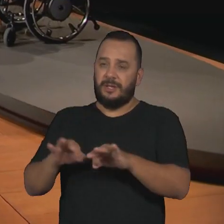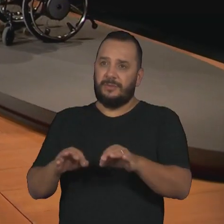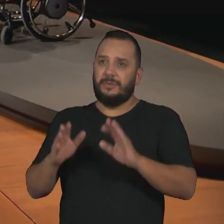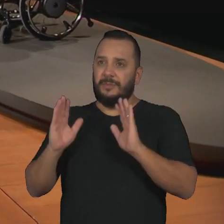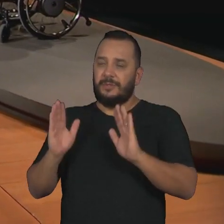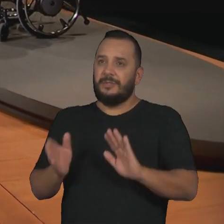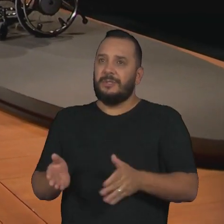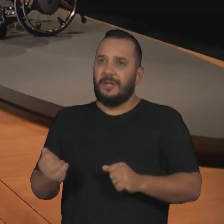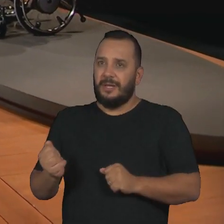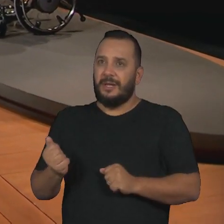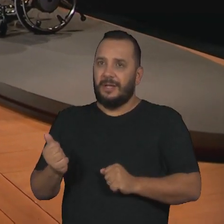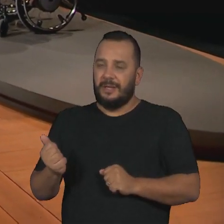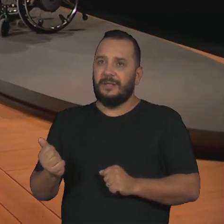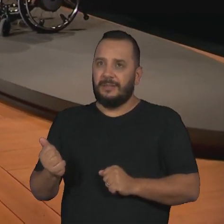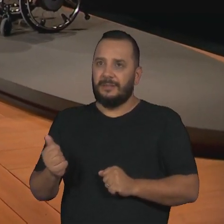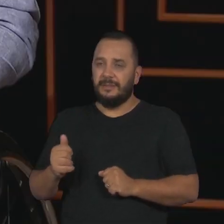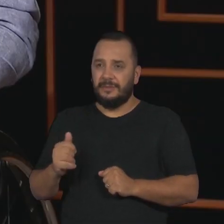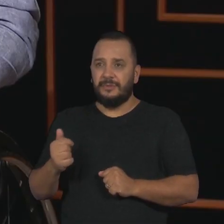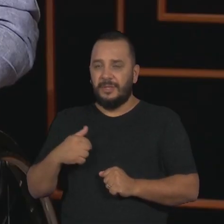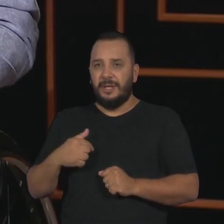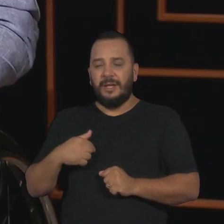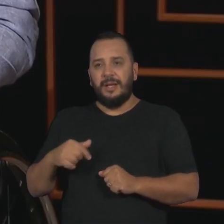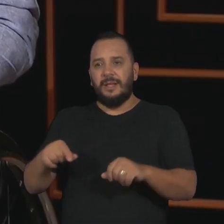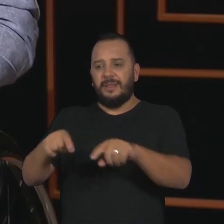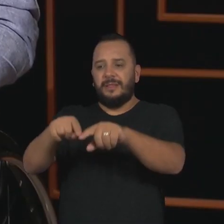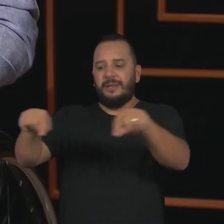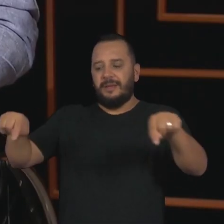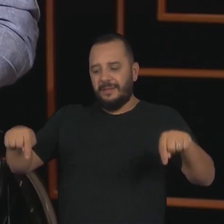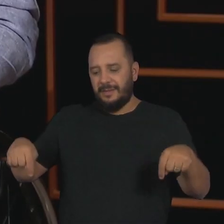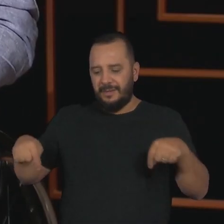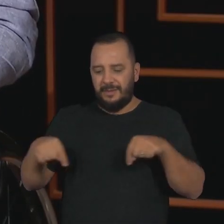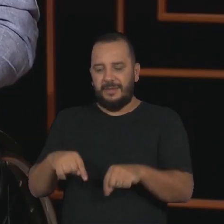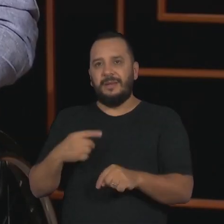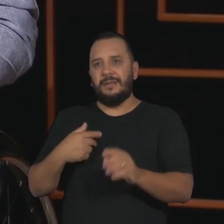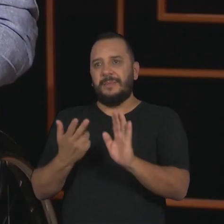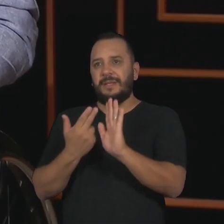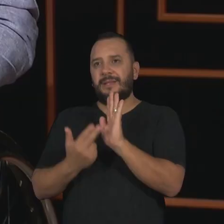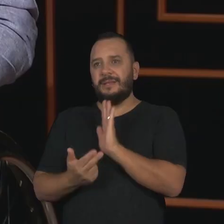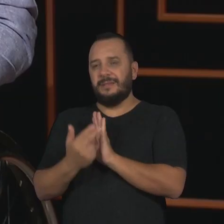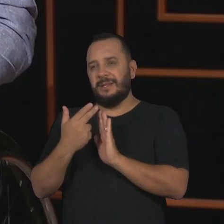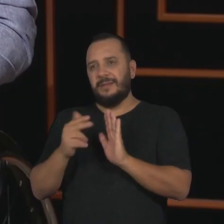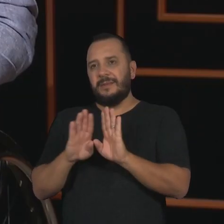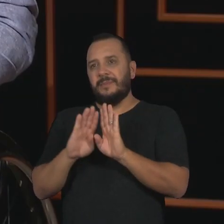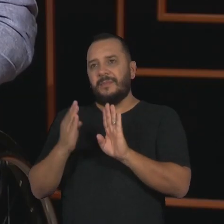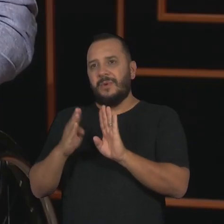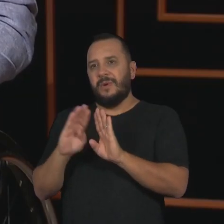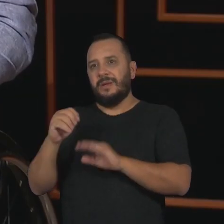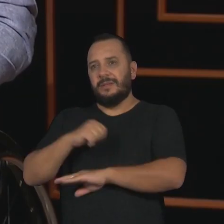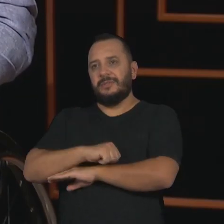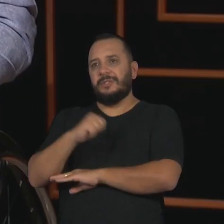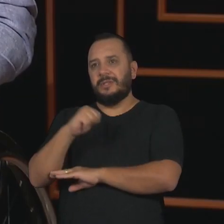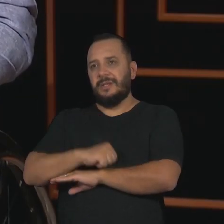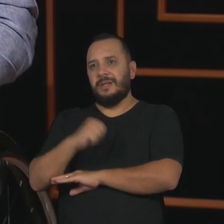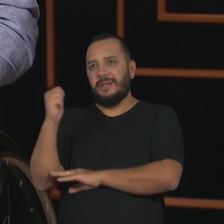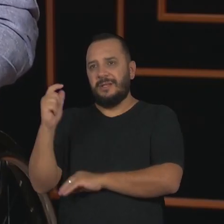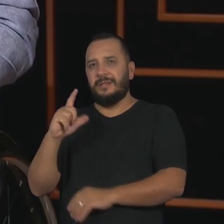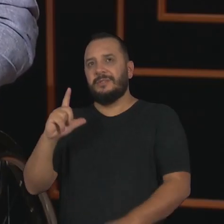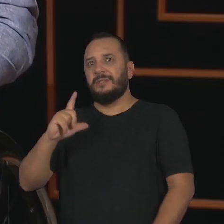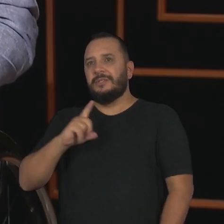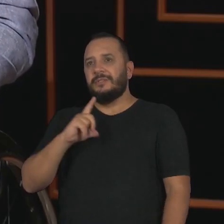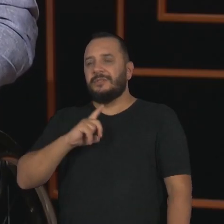projeto, desde a ocupação do terreno ao desenho das portas, das janelas, tinha